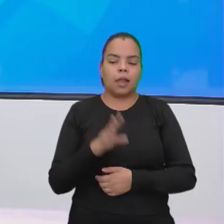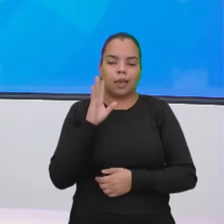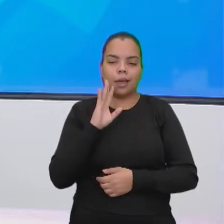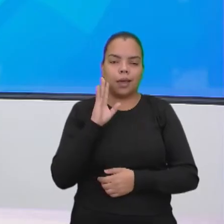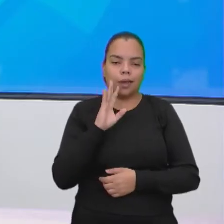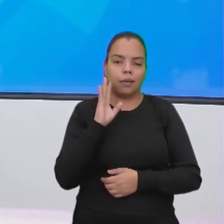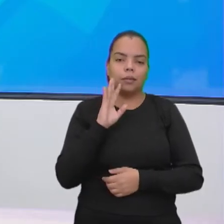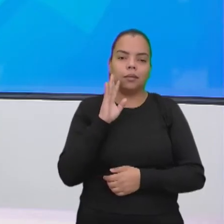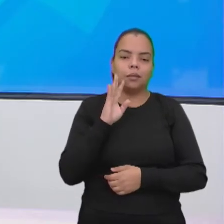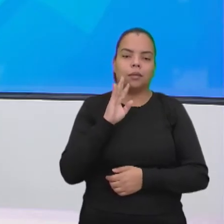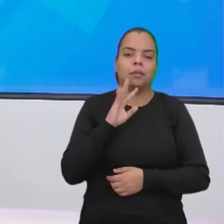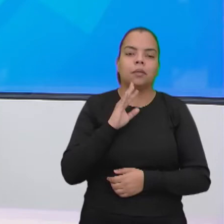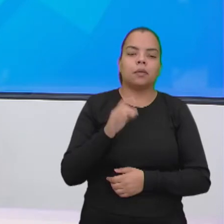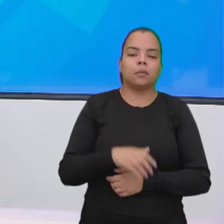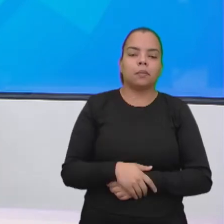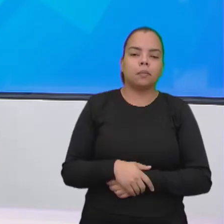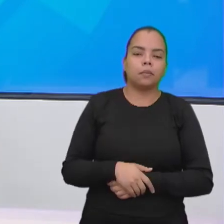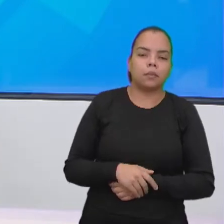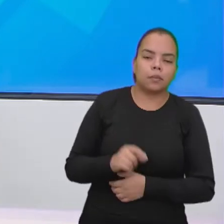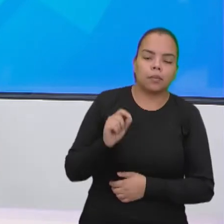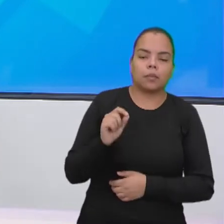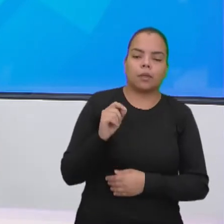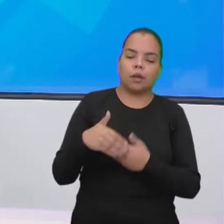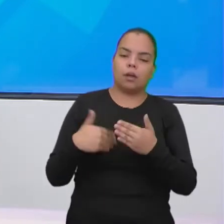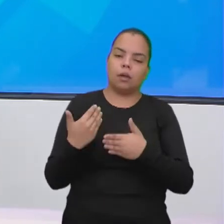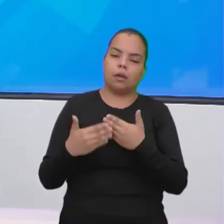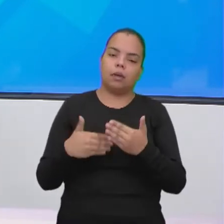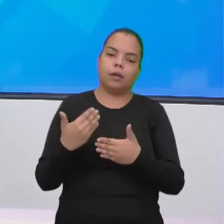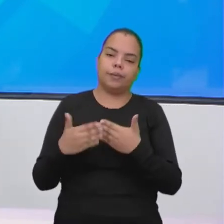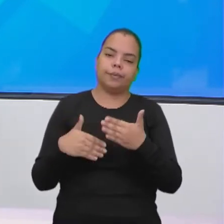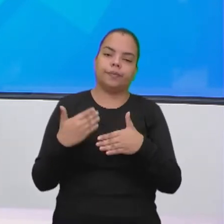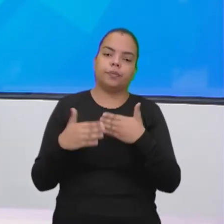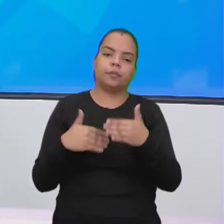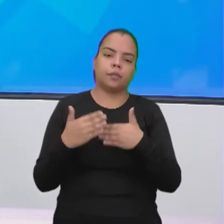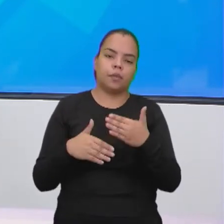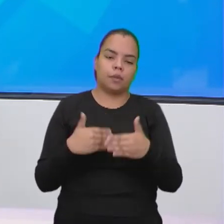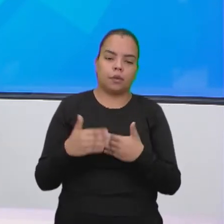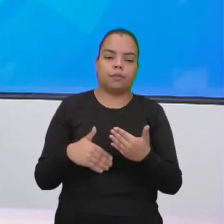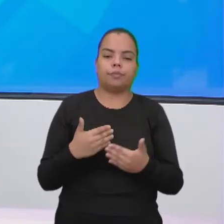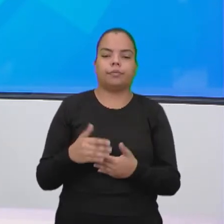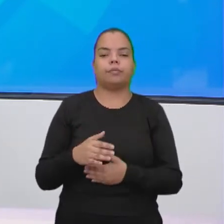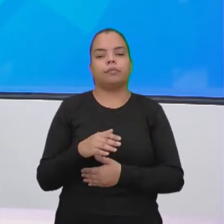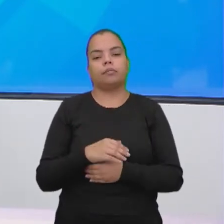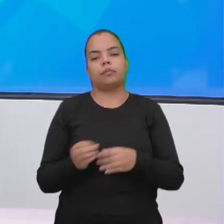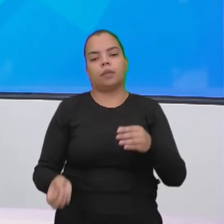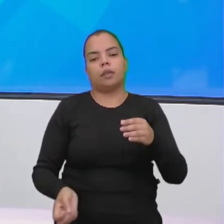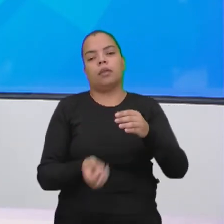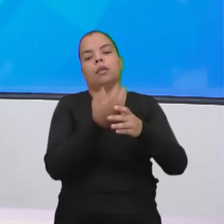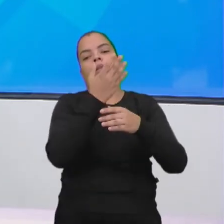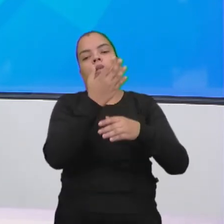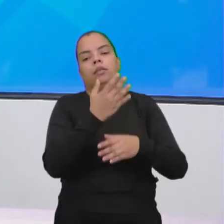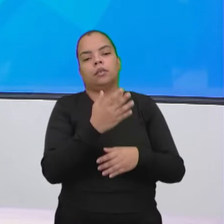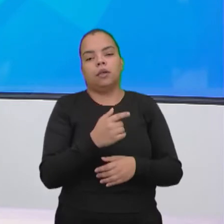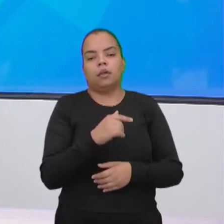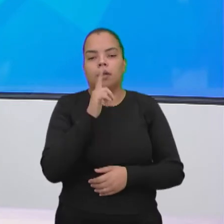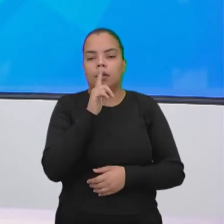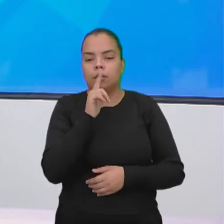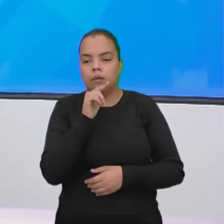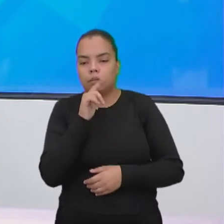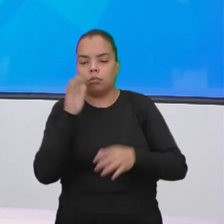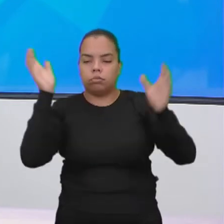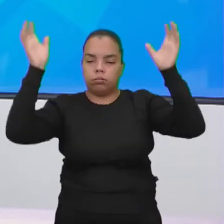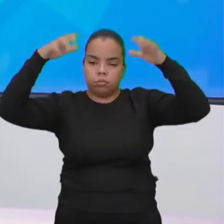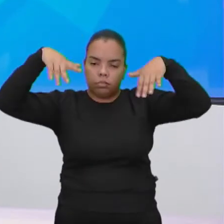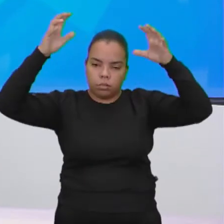nessa formação erosiva, né, o quanto, né, a erosão eólica, a erosão fluvial ou pluvial das chuvas,